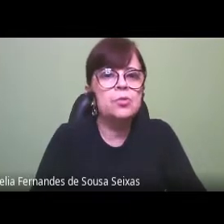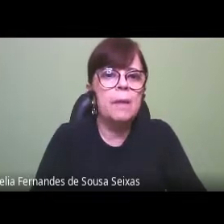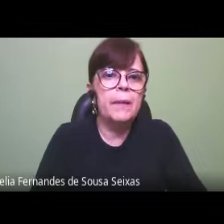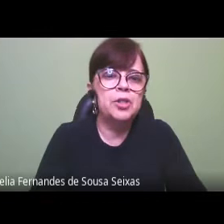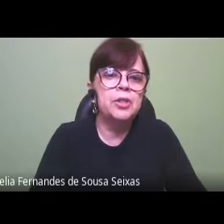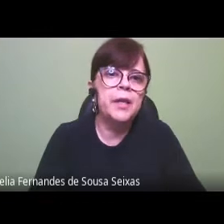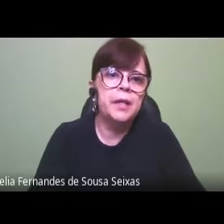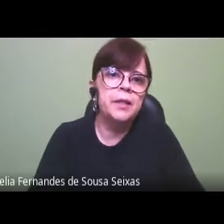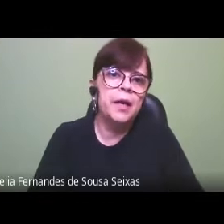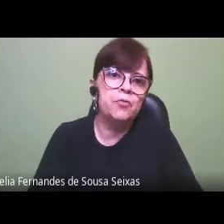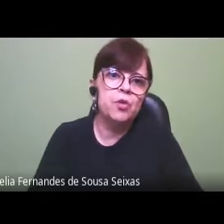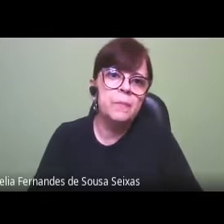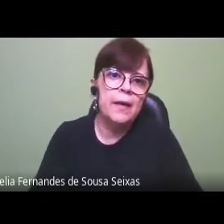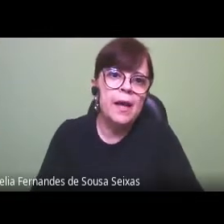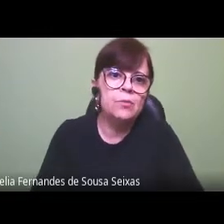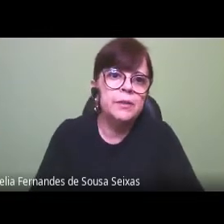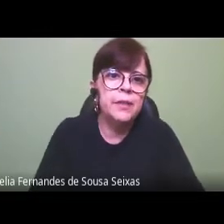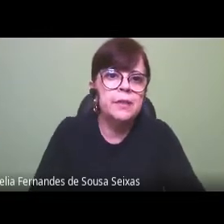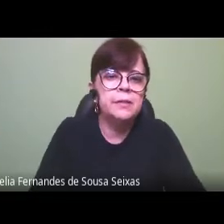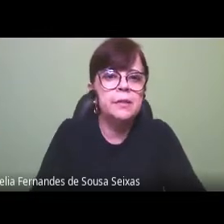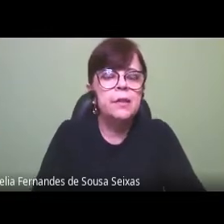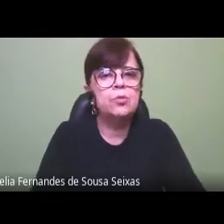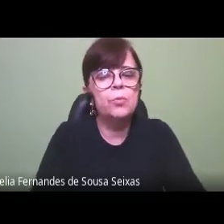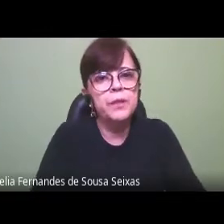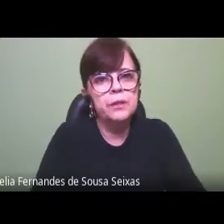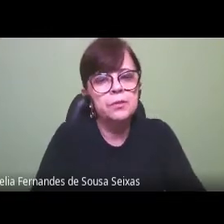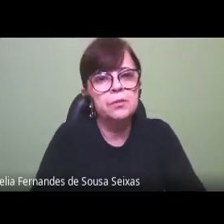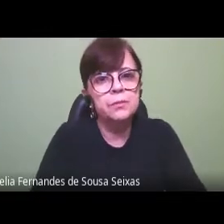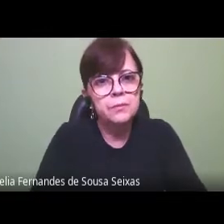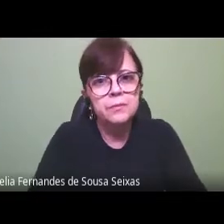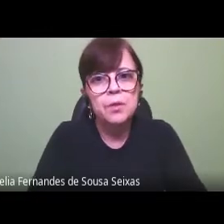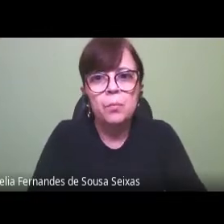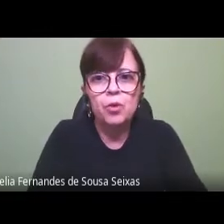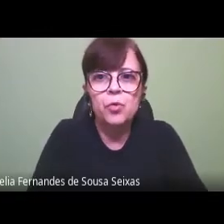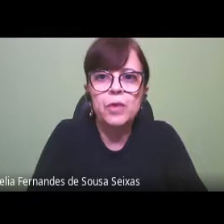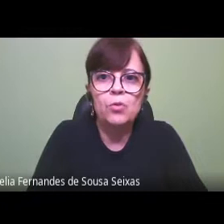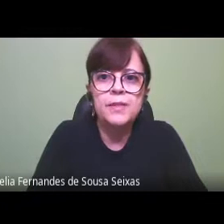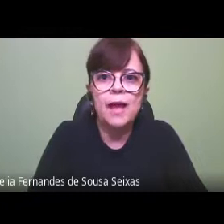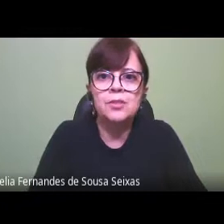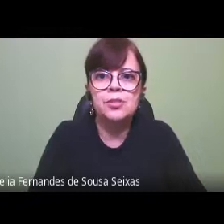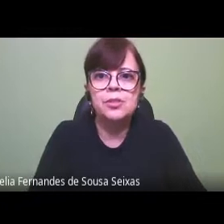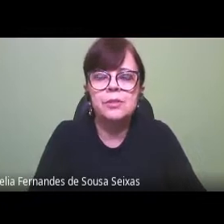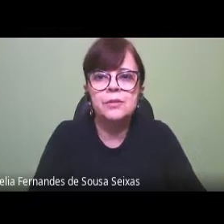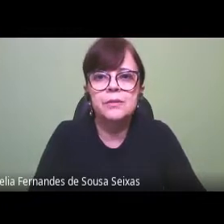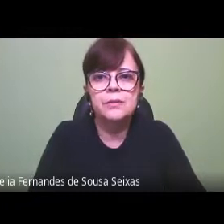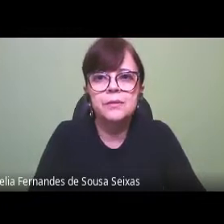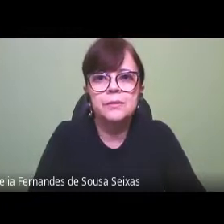E isso, a partir dele, é que foi espalhado o interesse sobre isso. Pode voltar ao